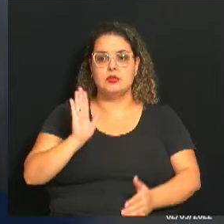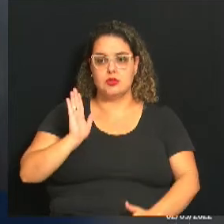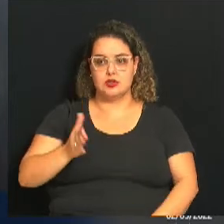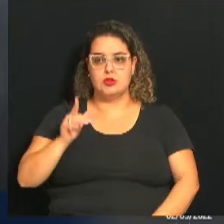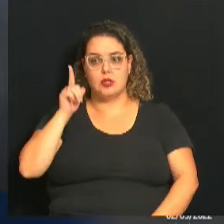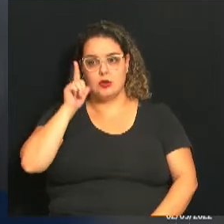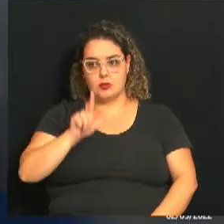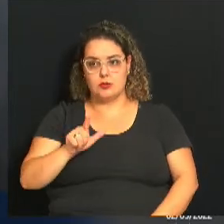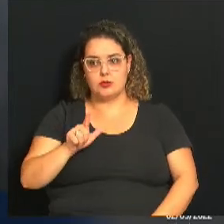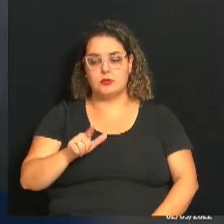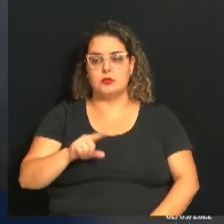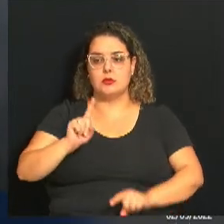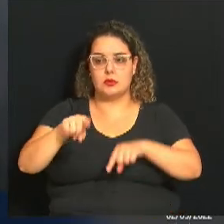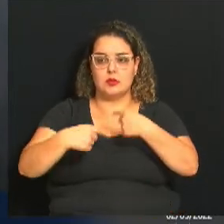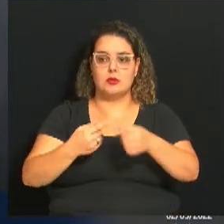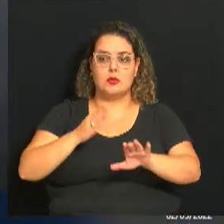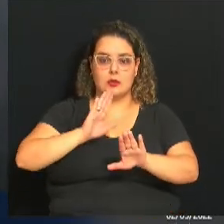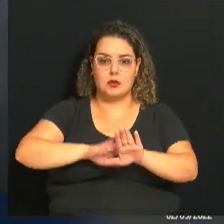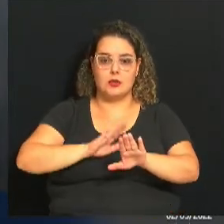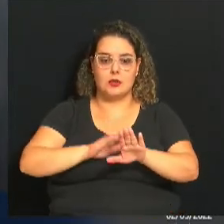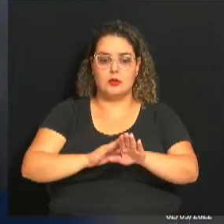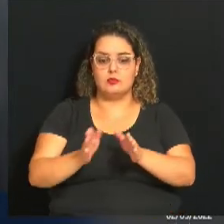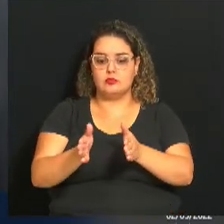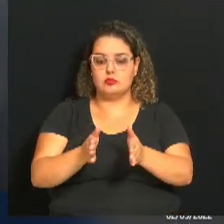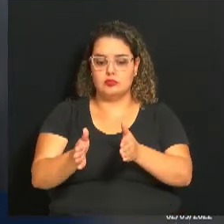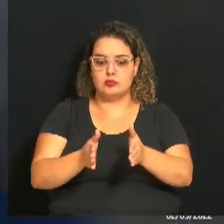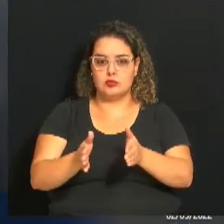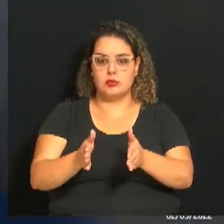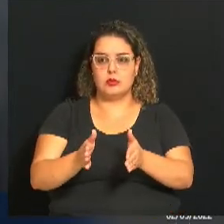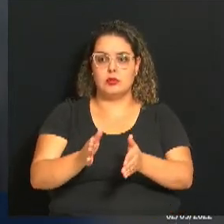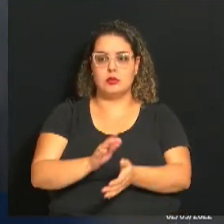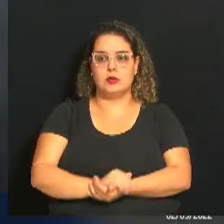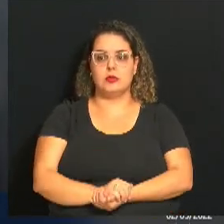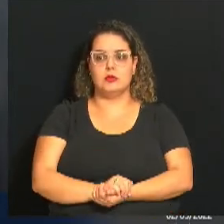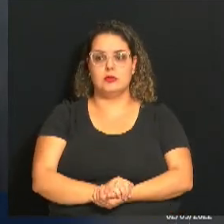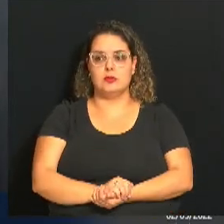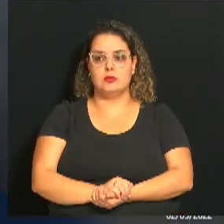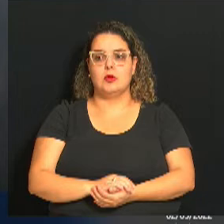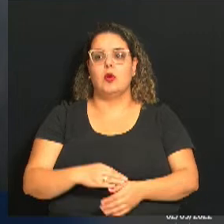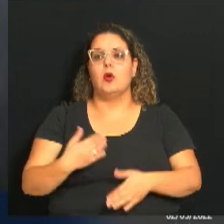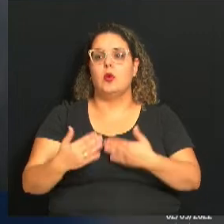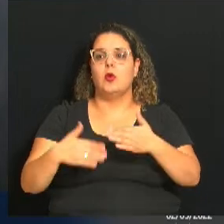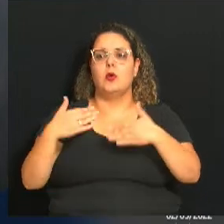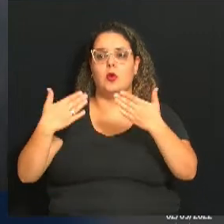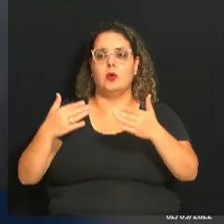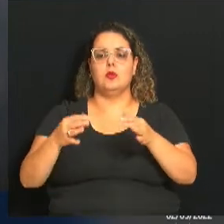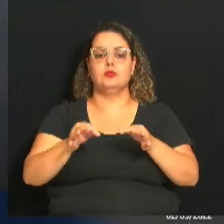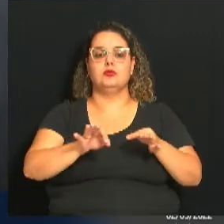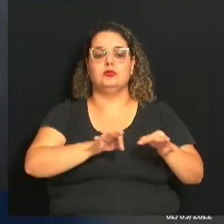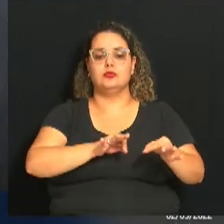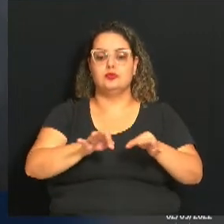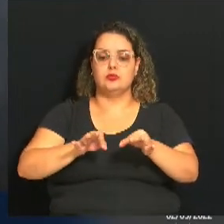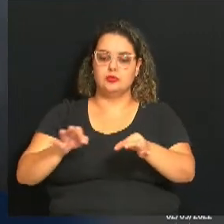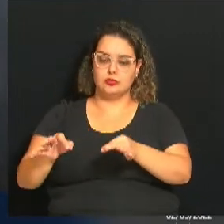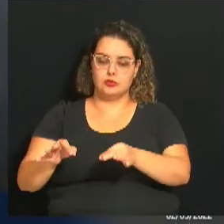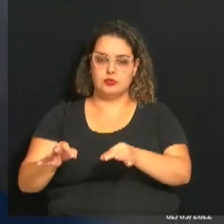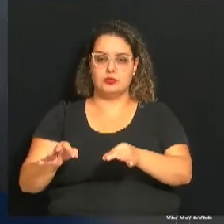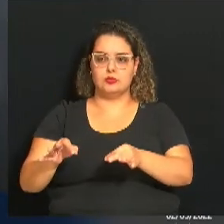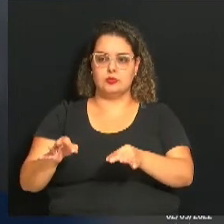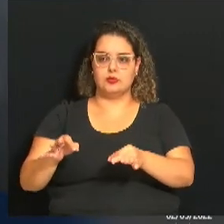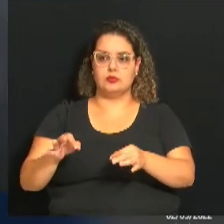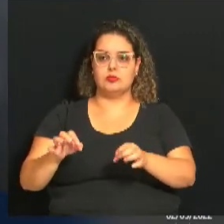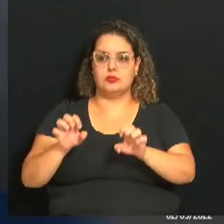outras ações a curto e médio prazo, que envolve o desenvolvimento, de repente, de projetos, de intervenções de